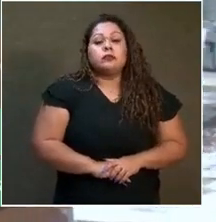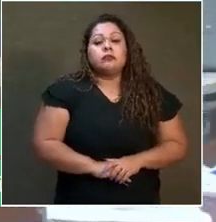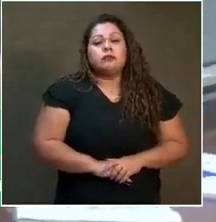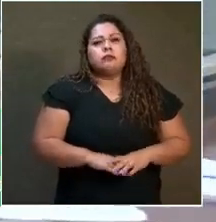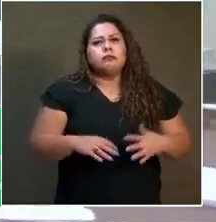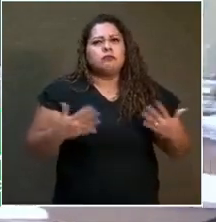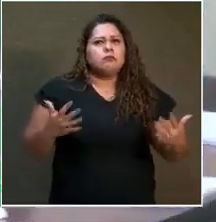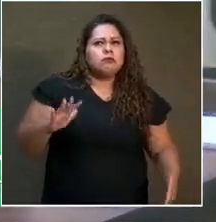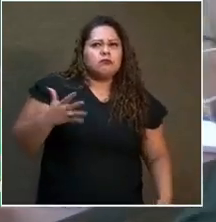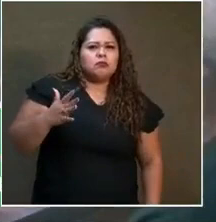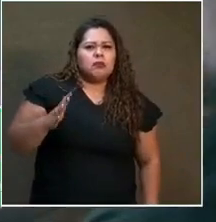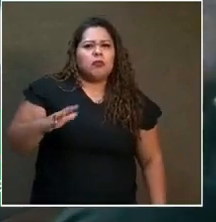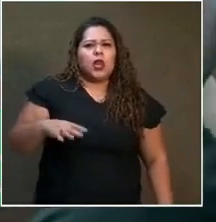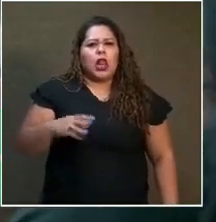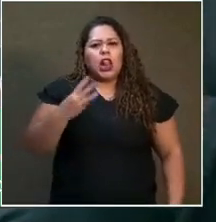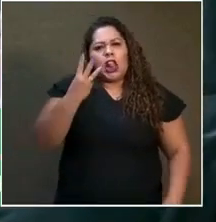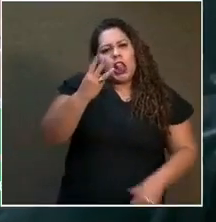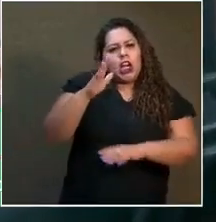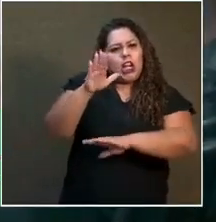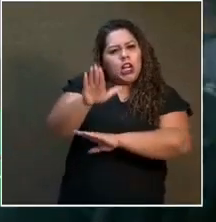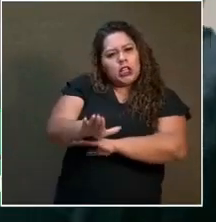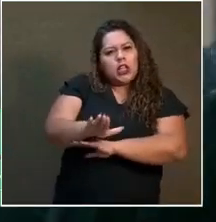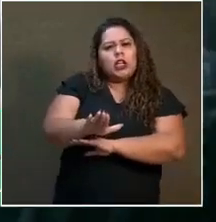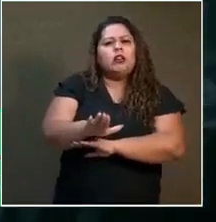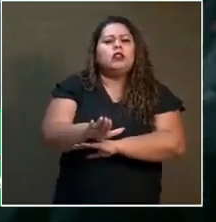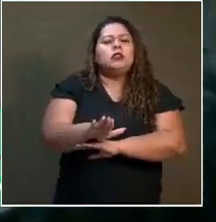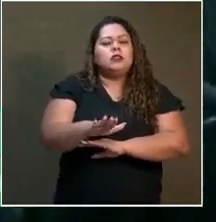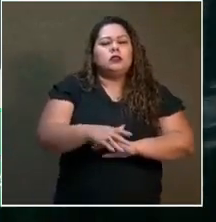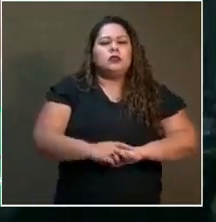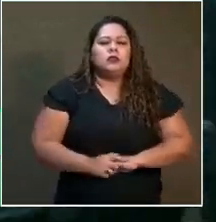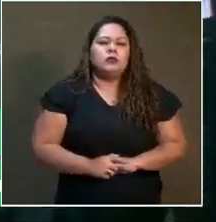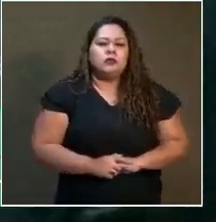Que por volta de 15 horas...